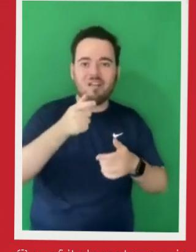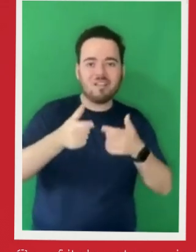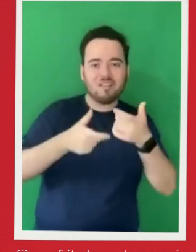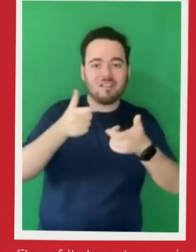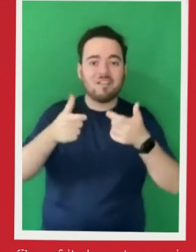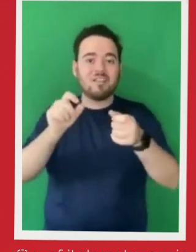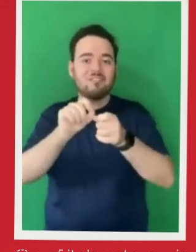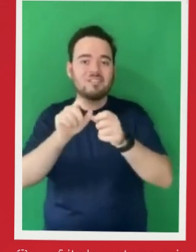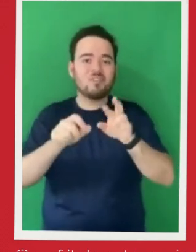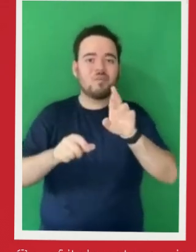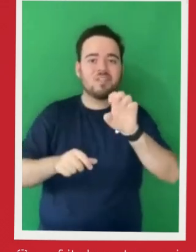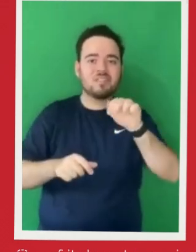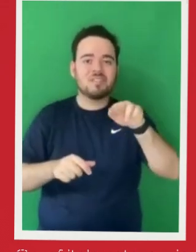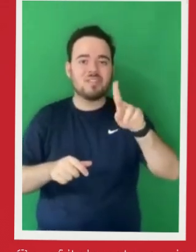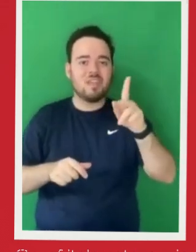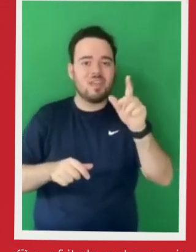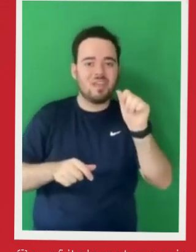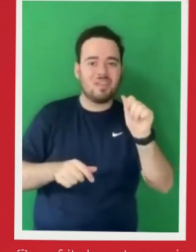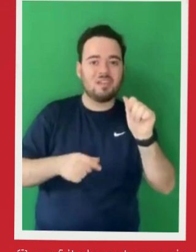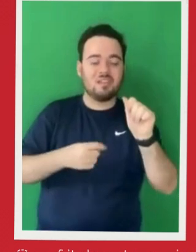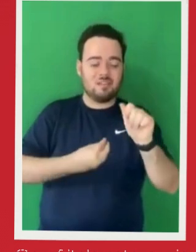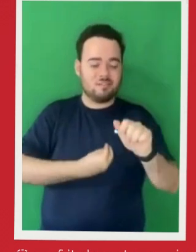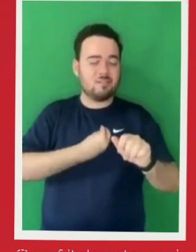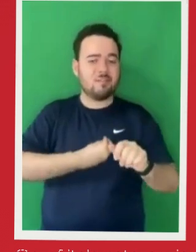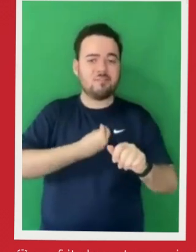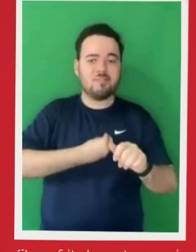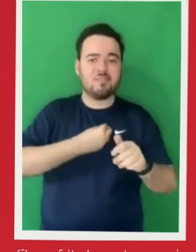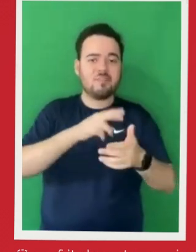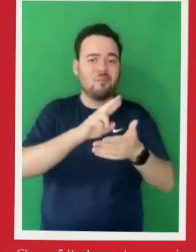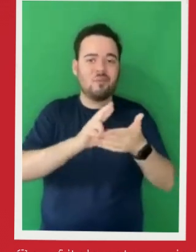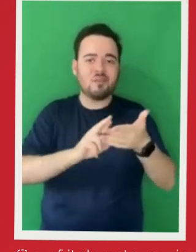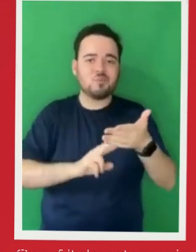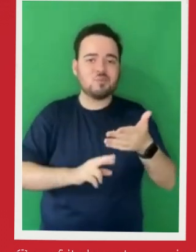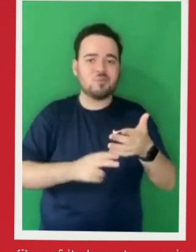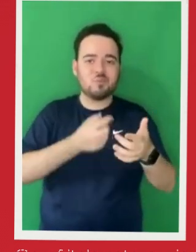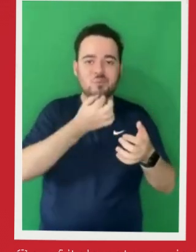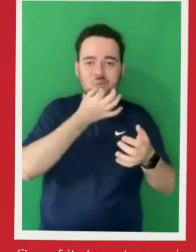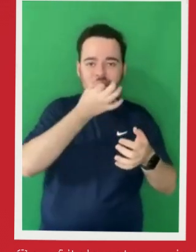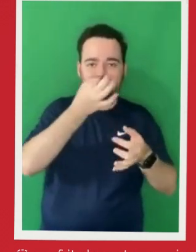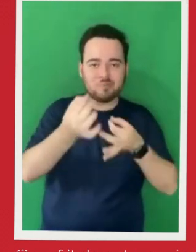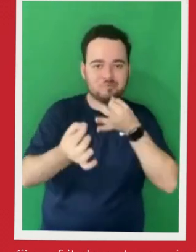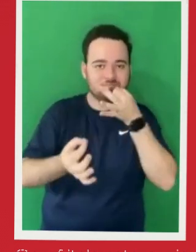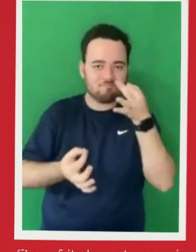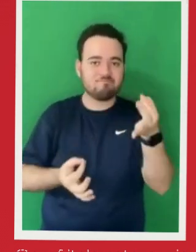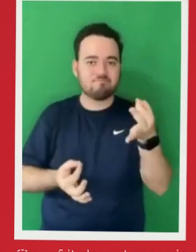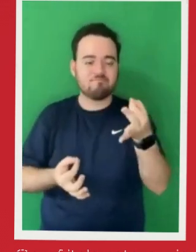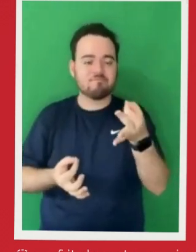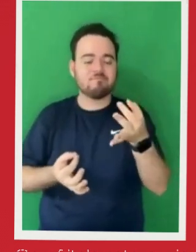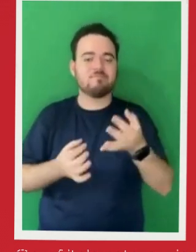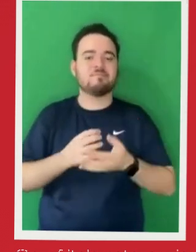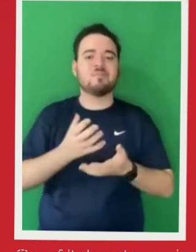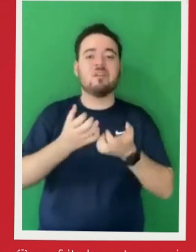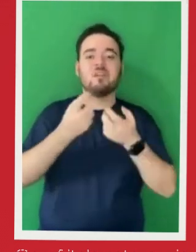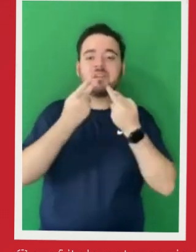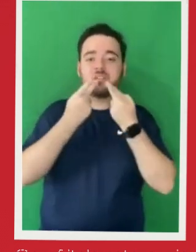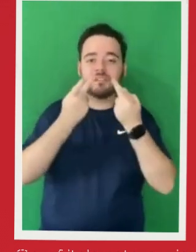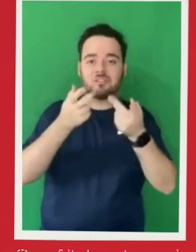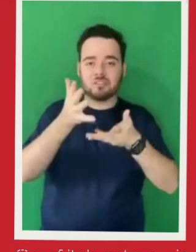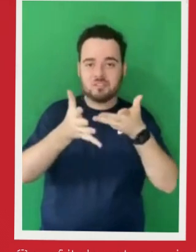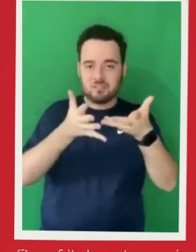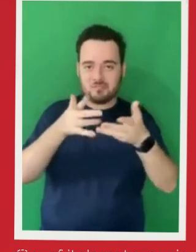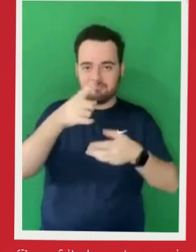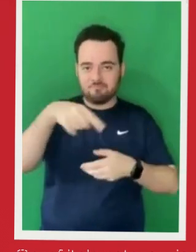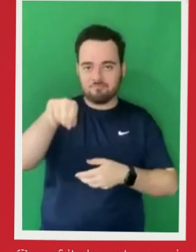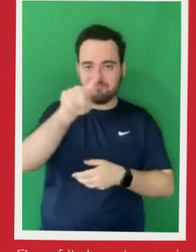e falando isso, fazer uma resenha. Resenha na vida acadêmica é um resumo crítico. O que eu queria dizer